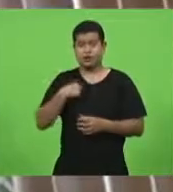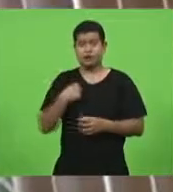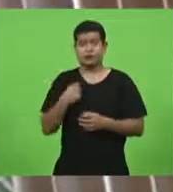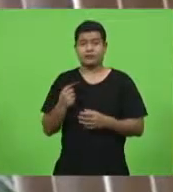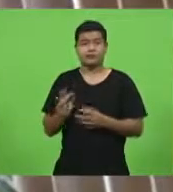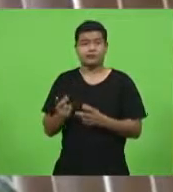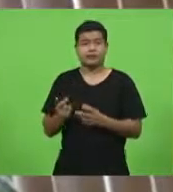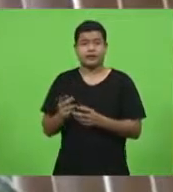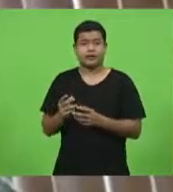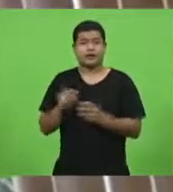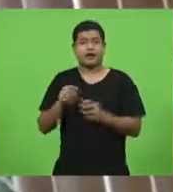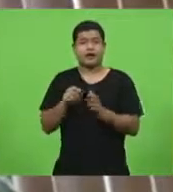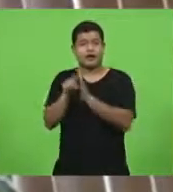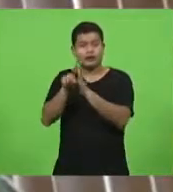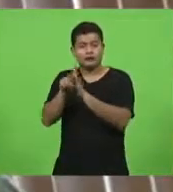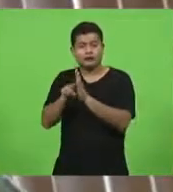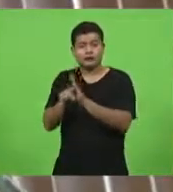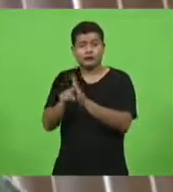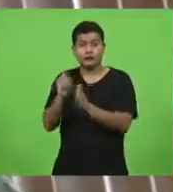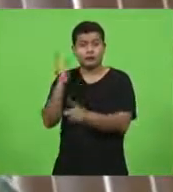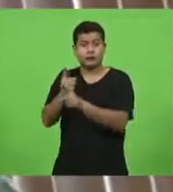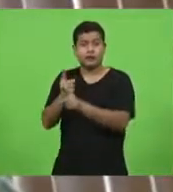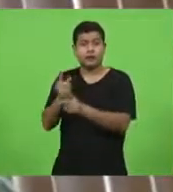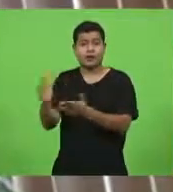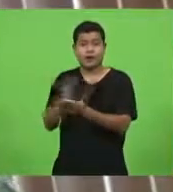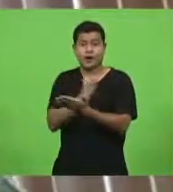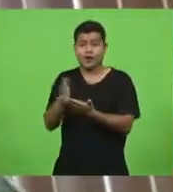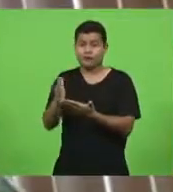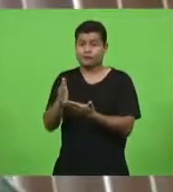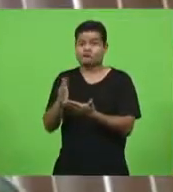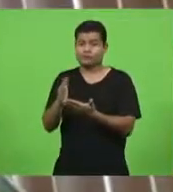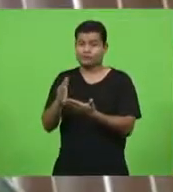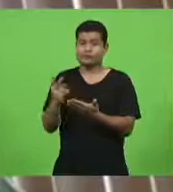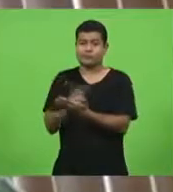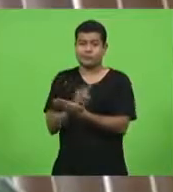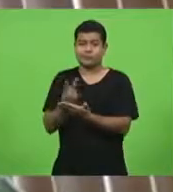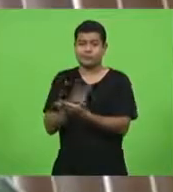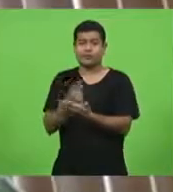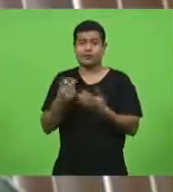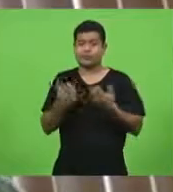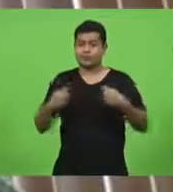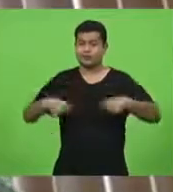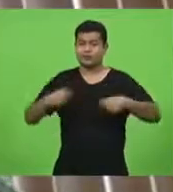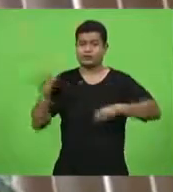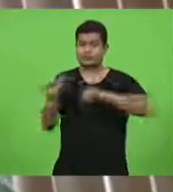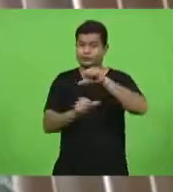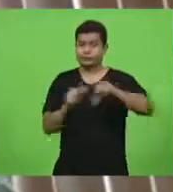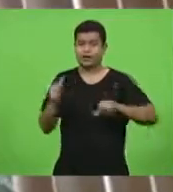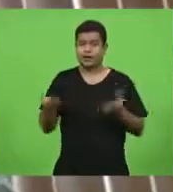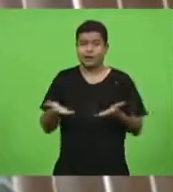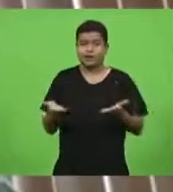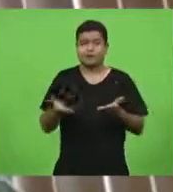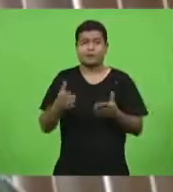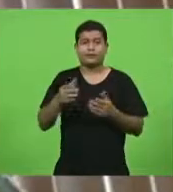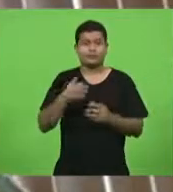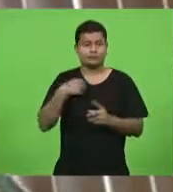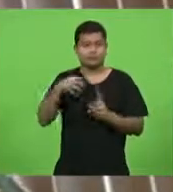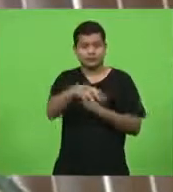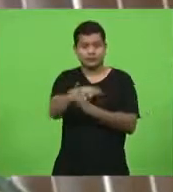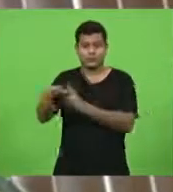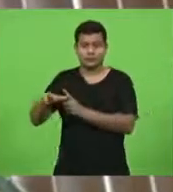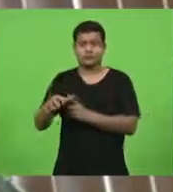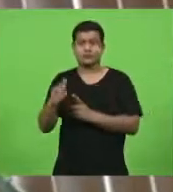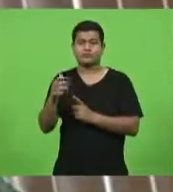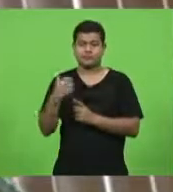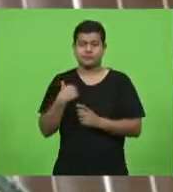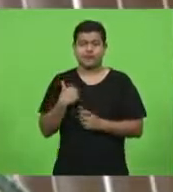razoável, identificamos algumas incongruências e procuramos corrigir na distribuição. O